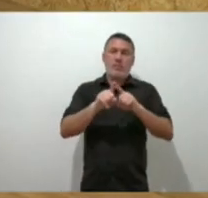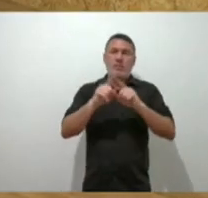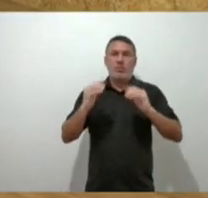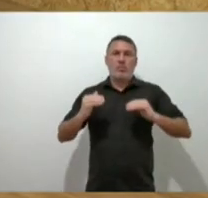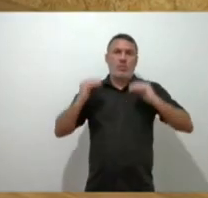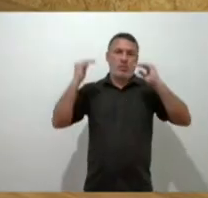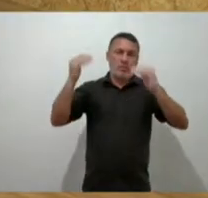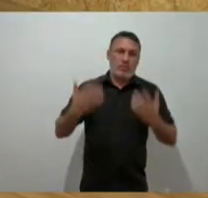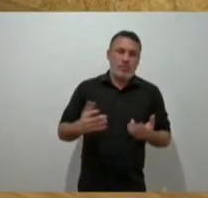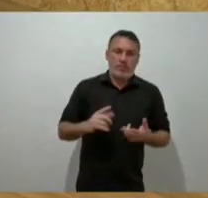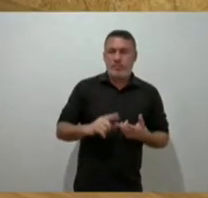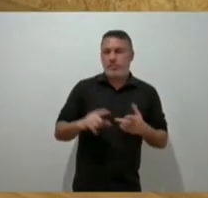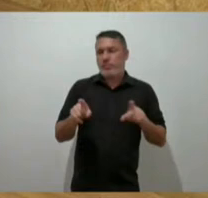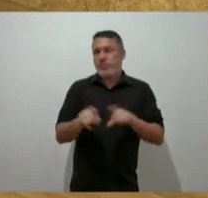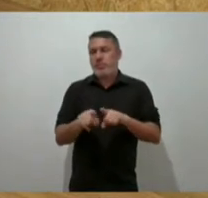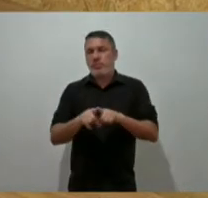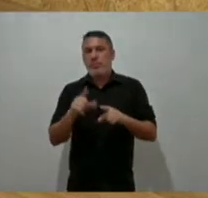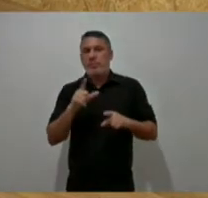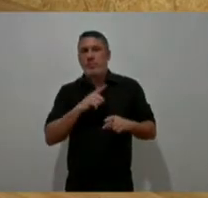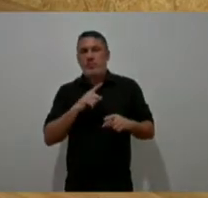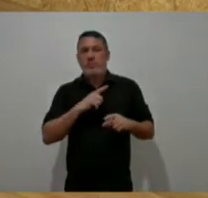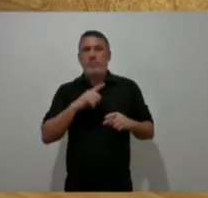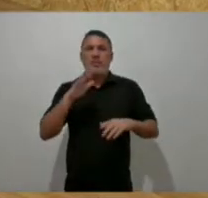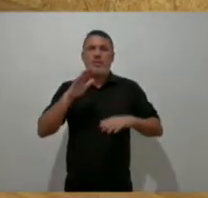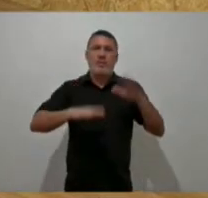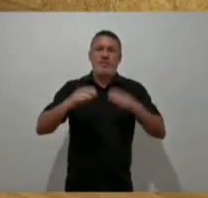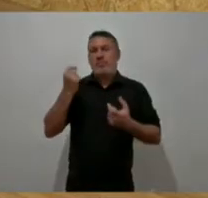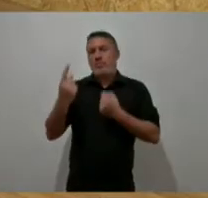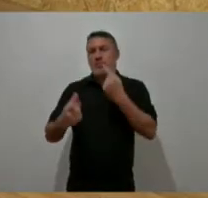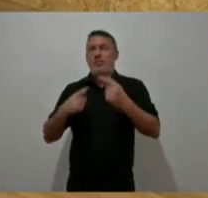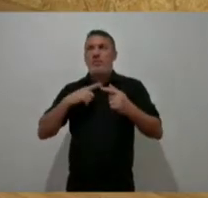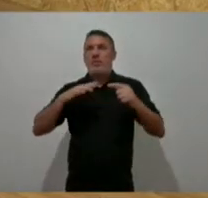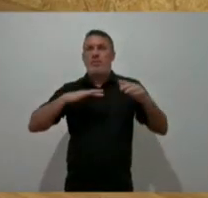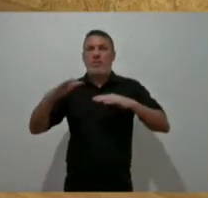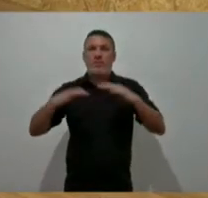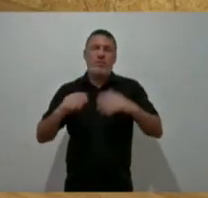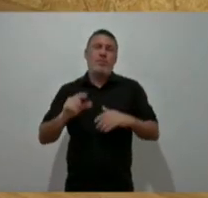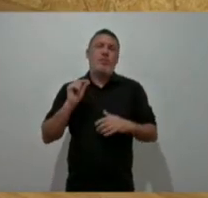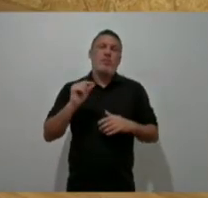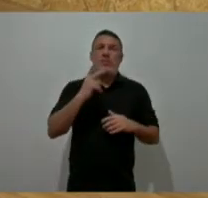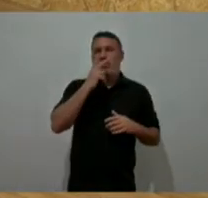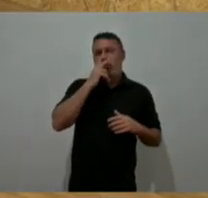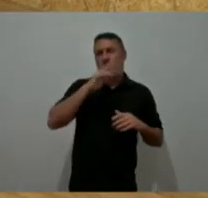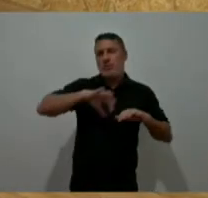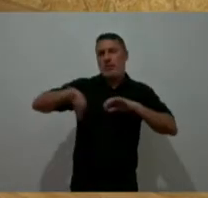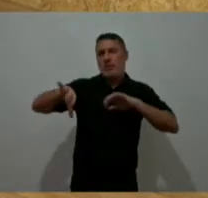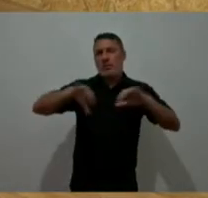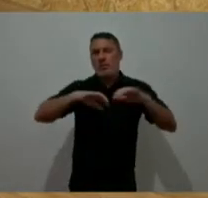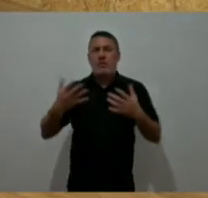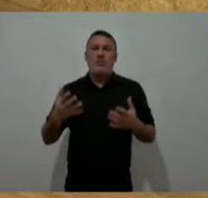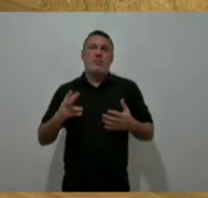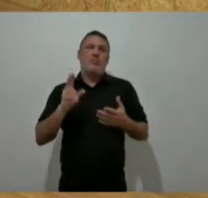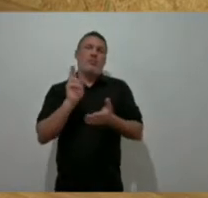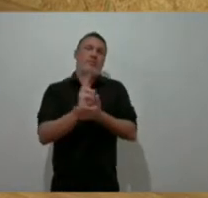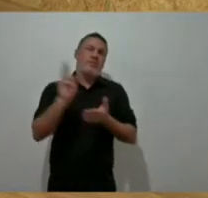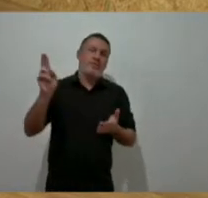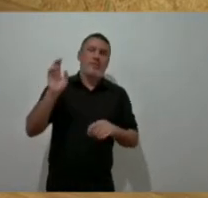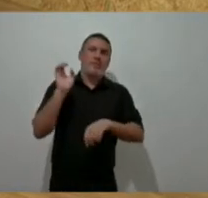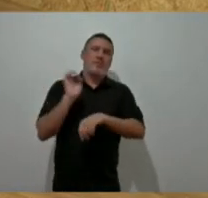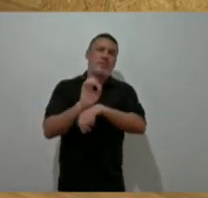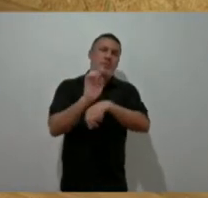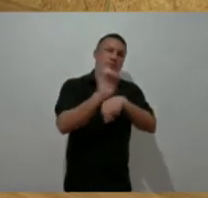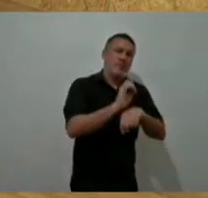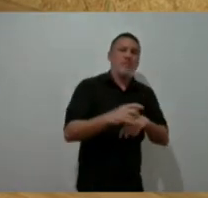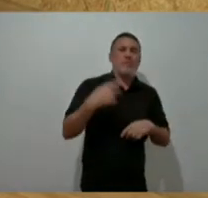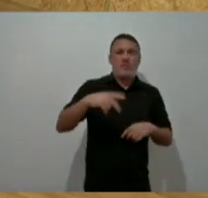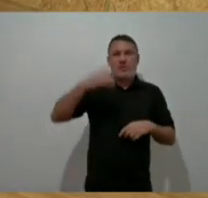tem movimentos, mesmo que espaçados, mesmo que isolados ainda em cidades, alguns estados, como o próprio Espírito Santo,